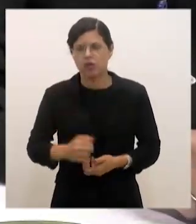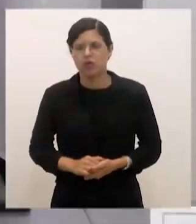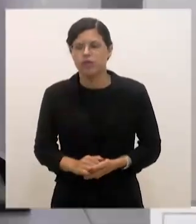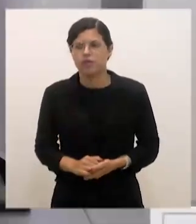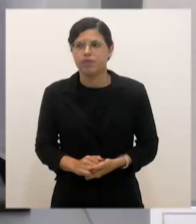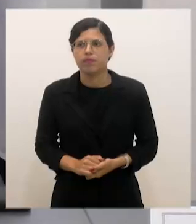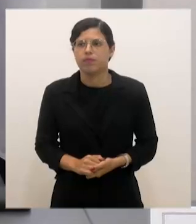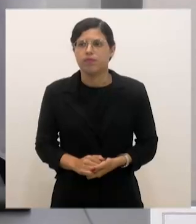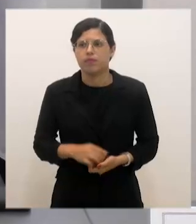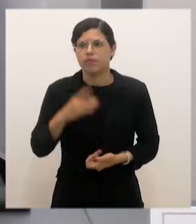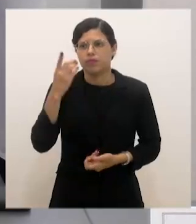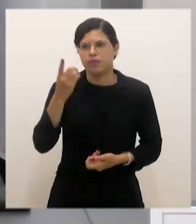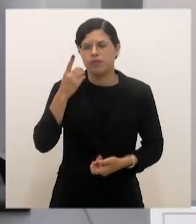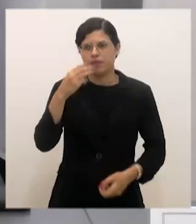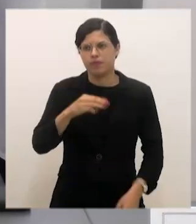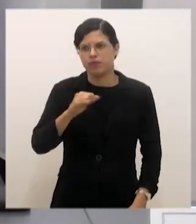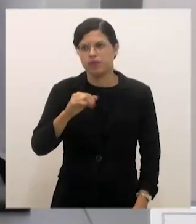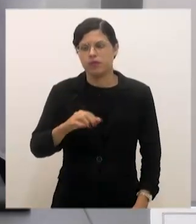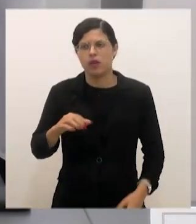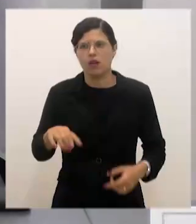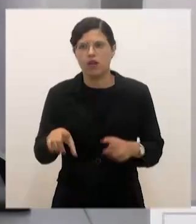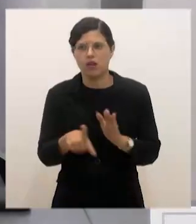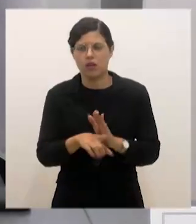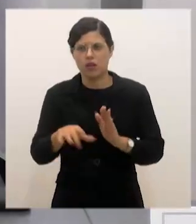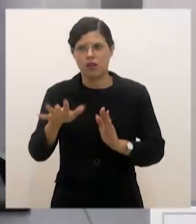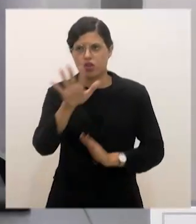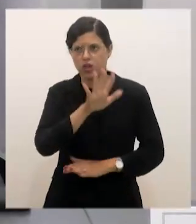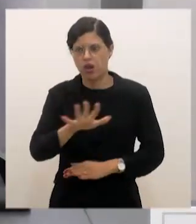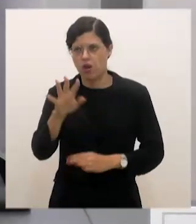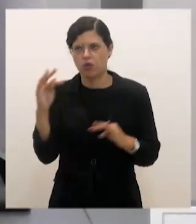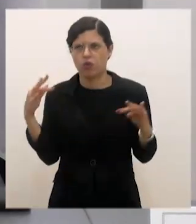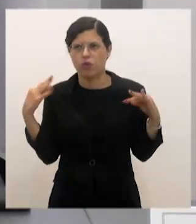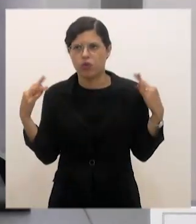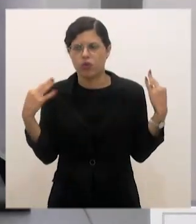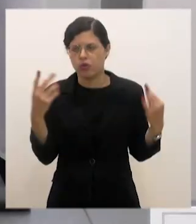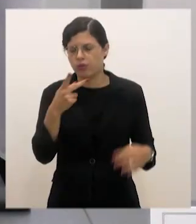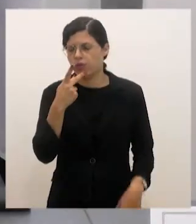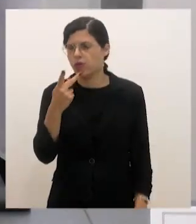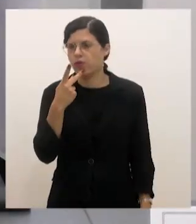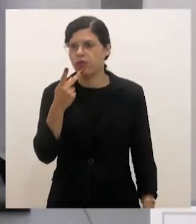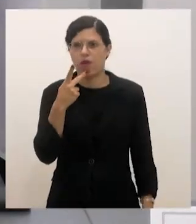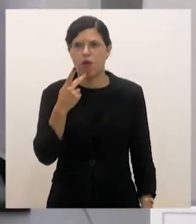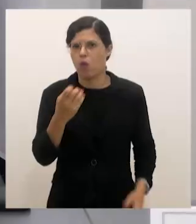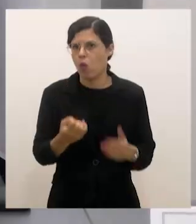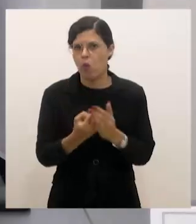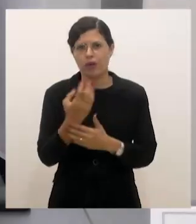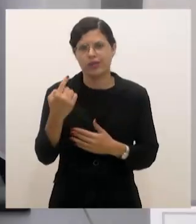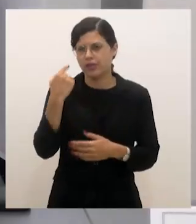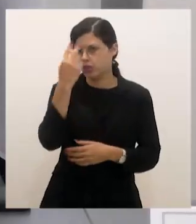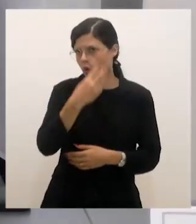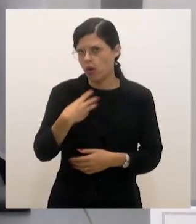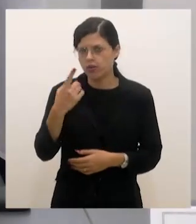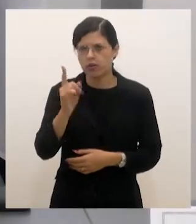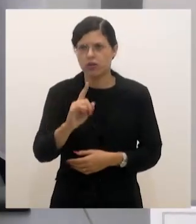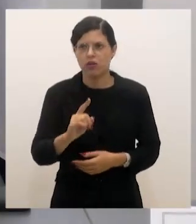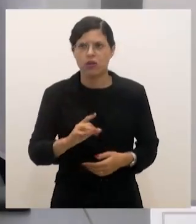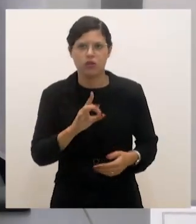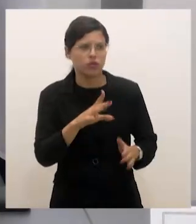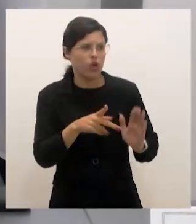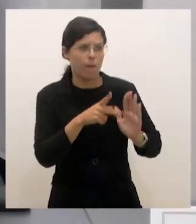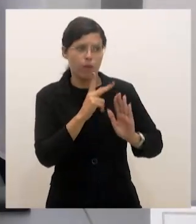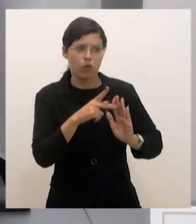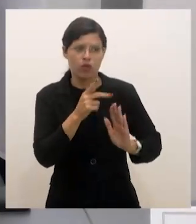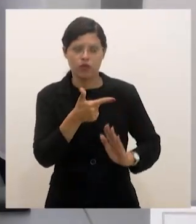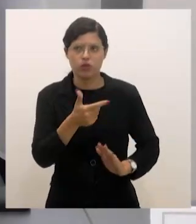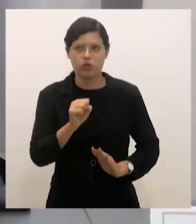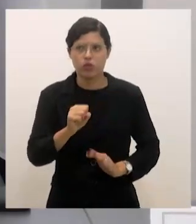salvo engano, a Lei Geral do Turismo ela não menciona quantas horas, só fala... Só a Portaria 28. Então,